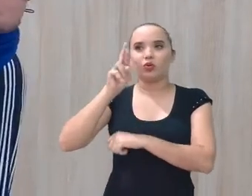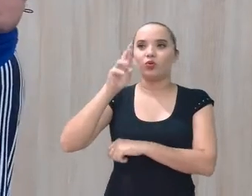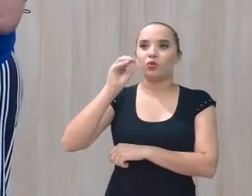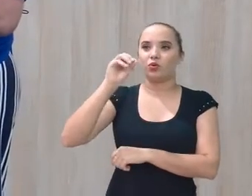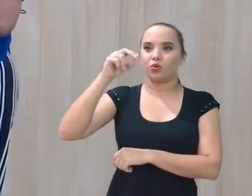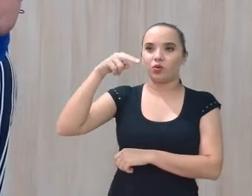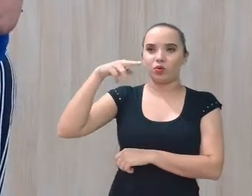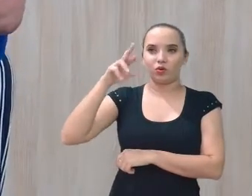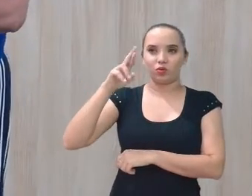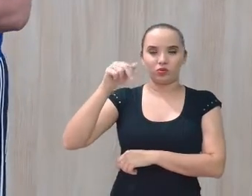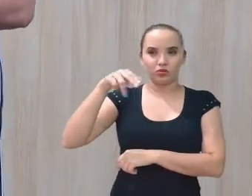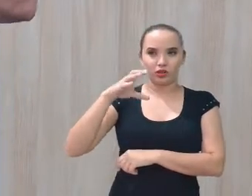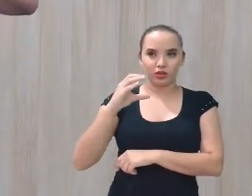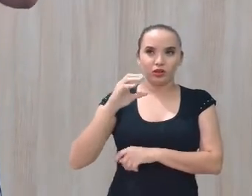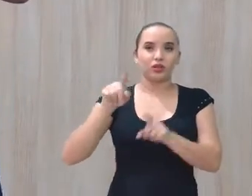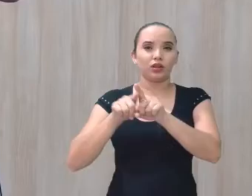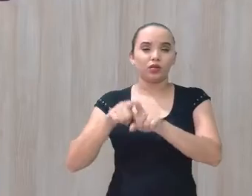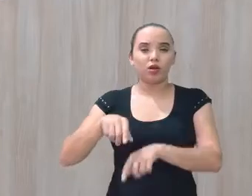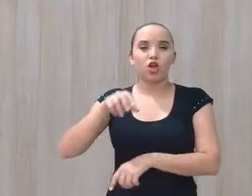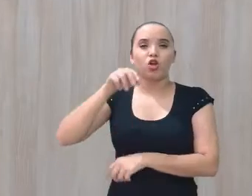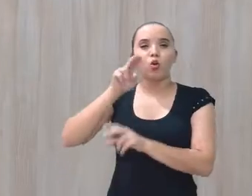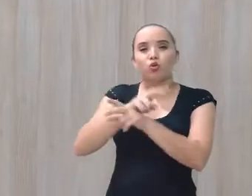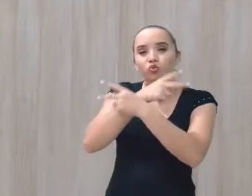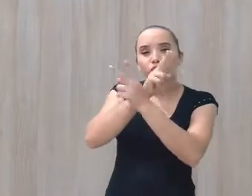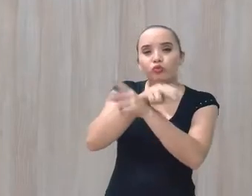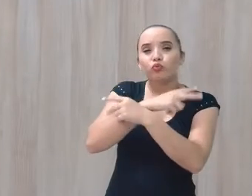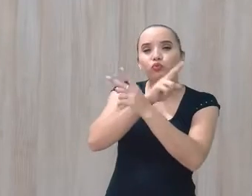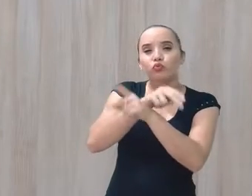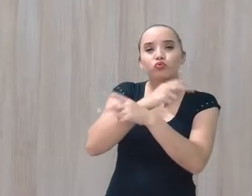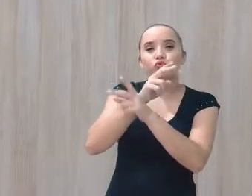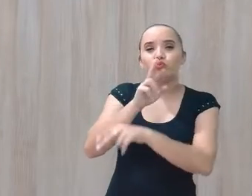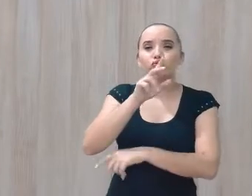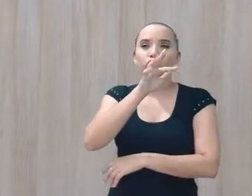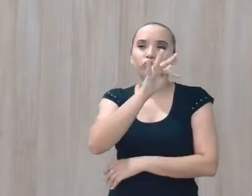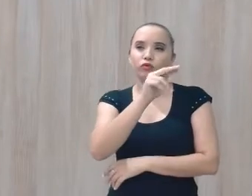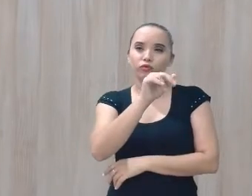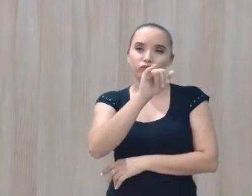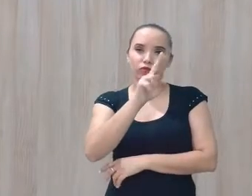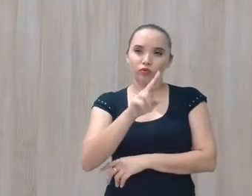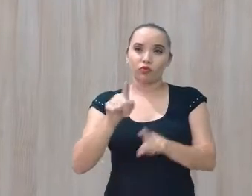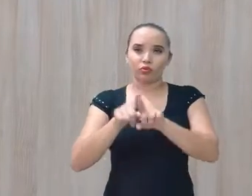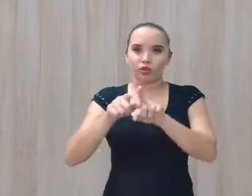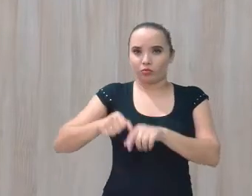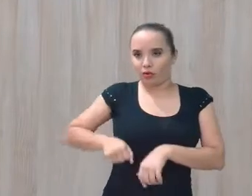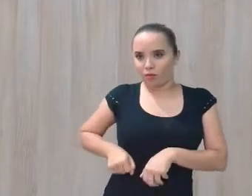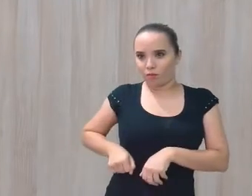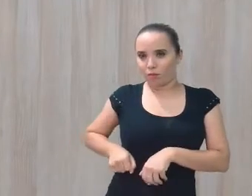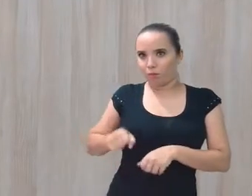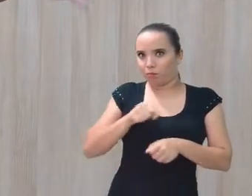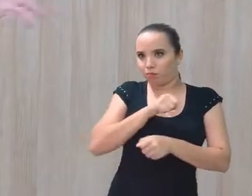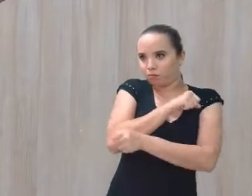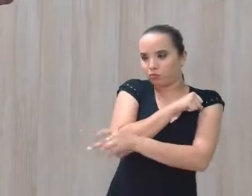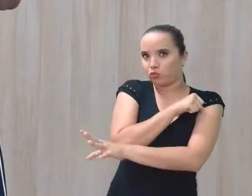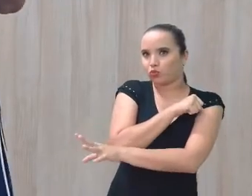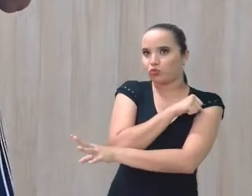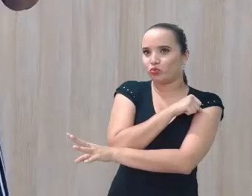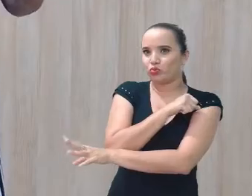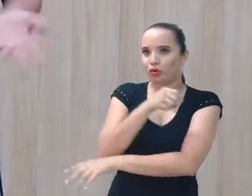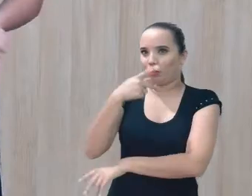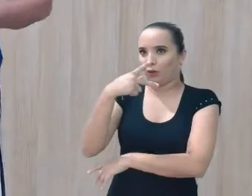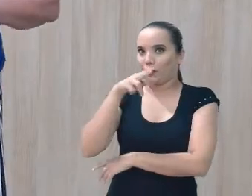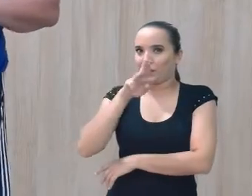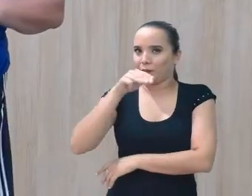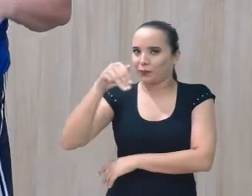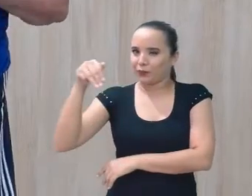E o assovio e até um pum, porque é uma coisa que todo mundo faz, né? Não adianta a gente fingir que